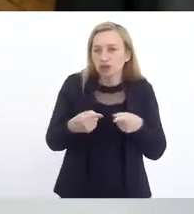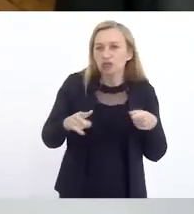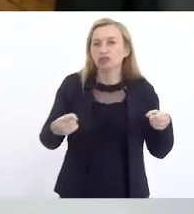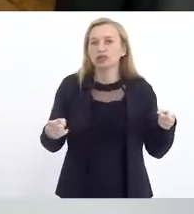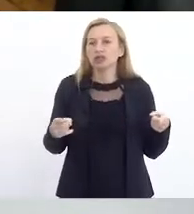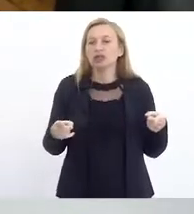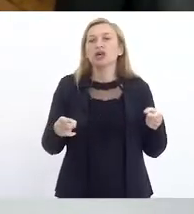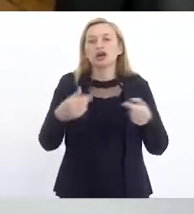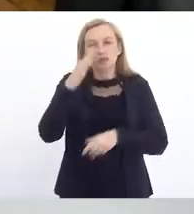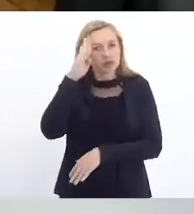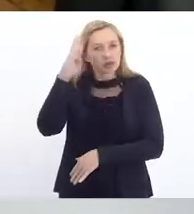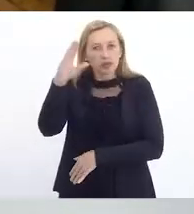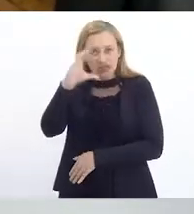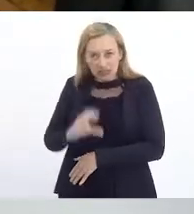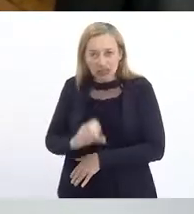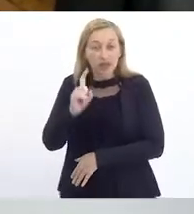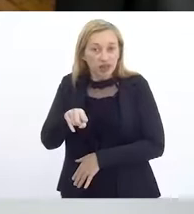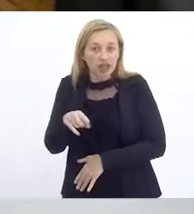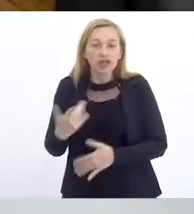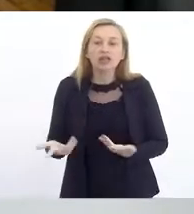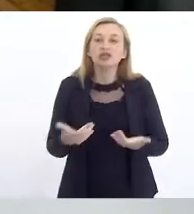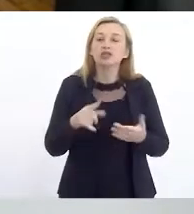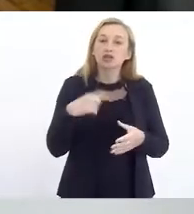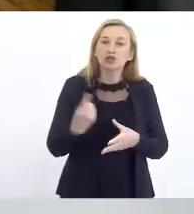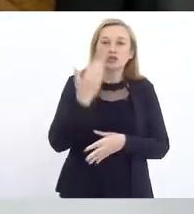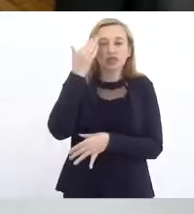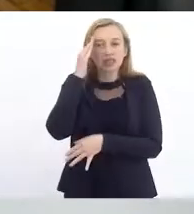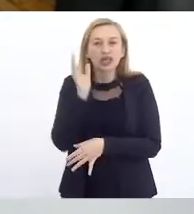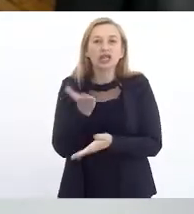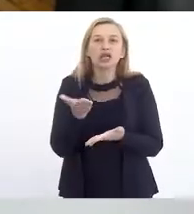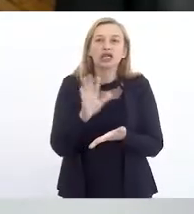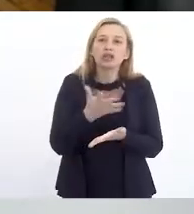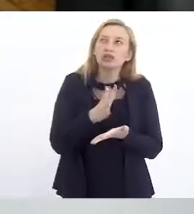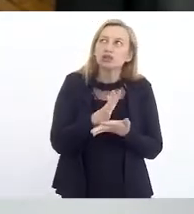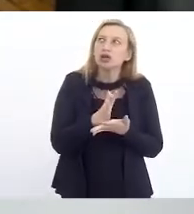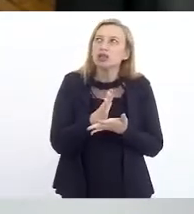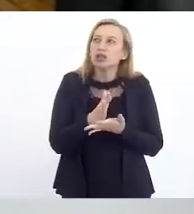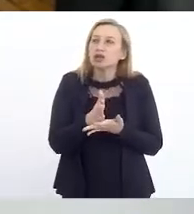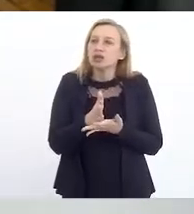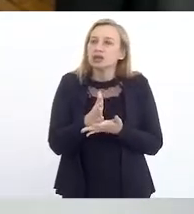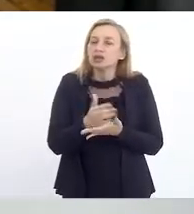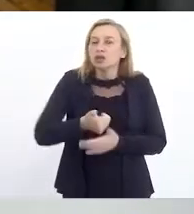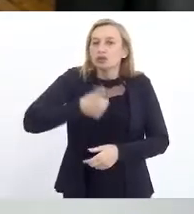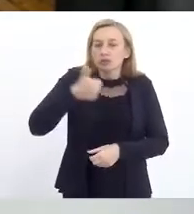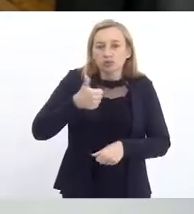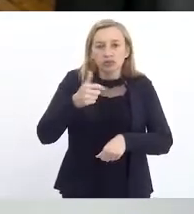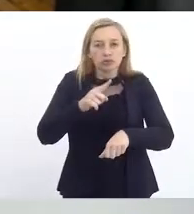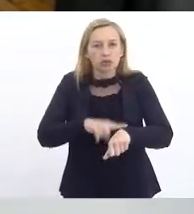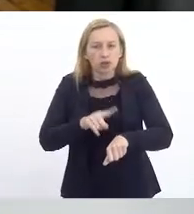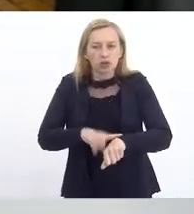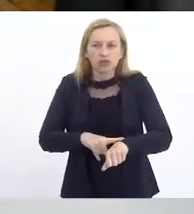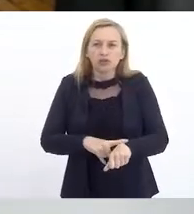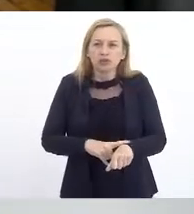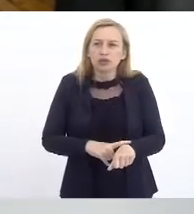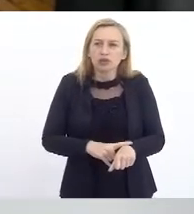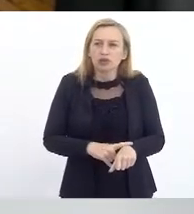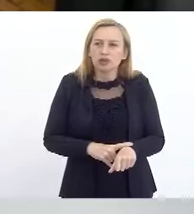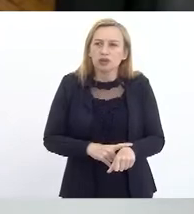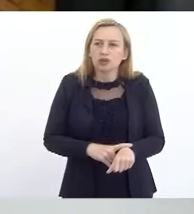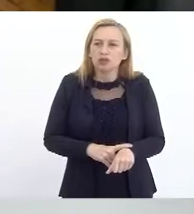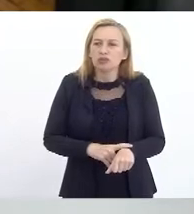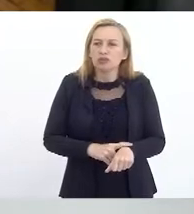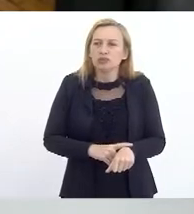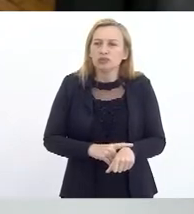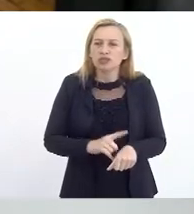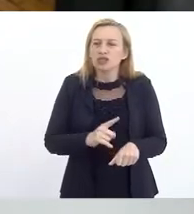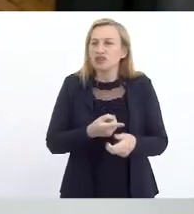principalmente cidadania. Né? E que a gente vai entender que, pelo menos, quer dizer, num primeiro momento, né, não vai ter